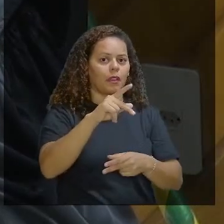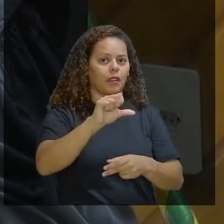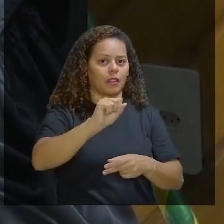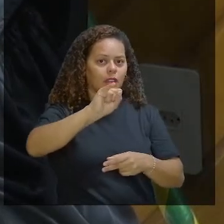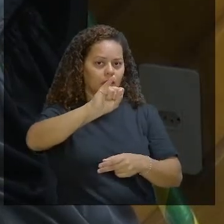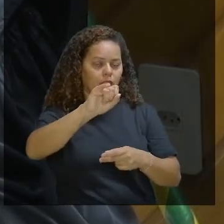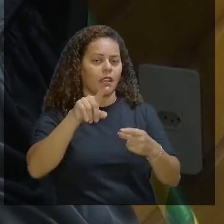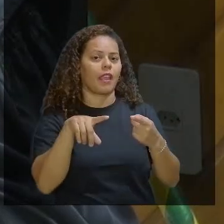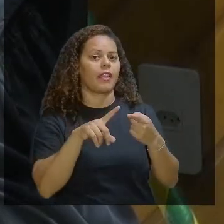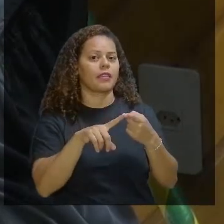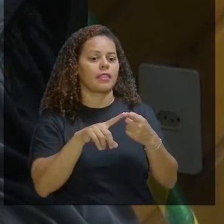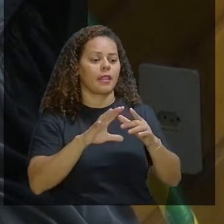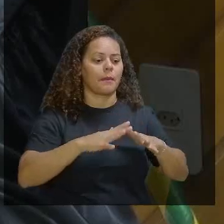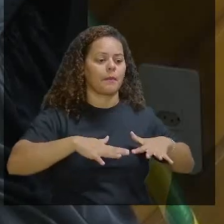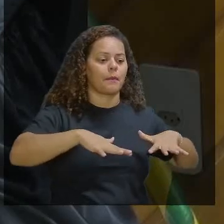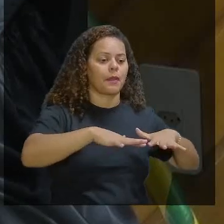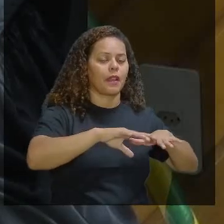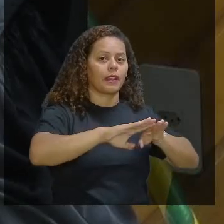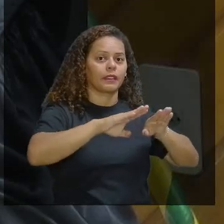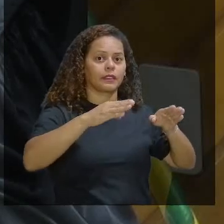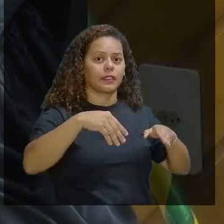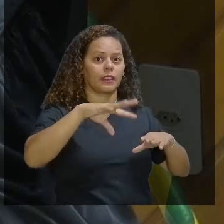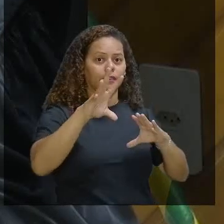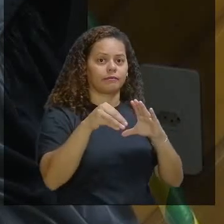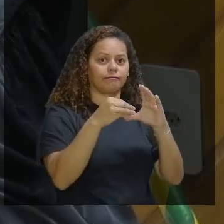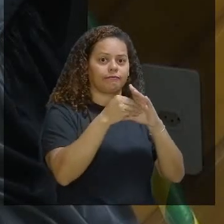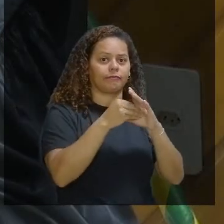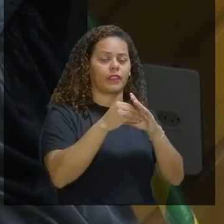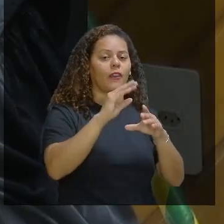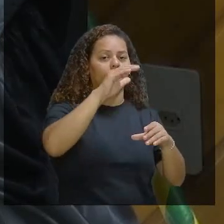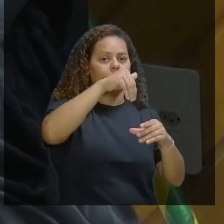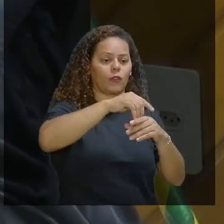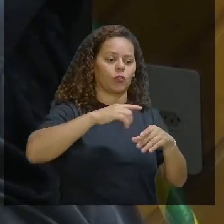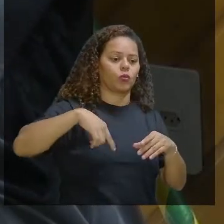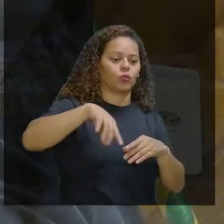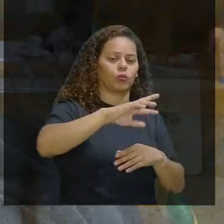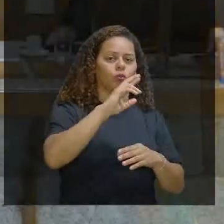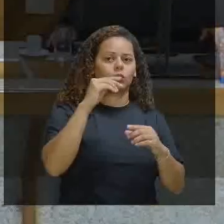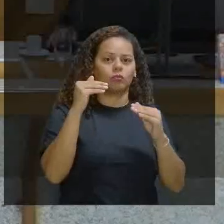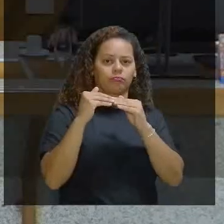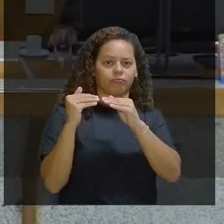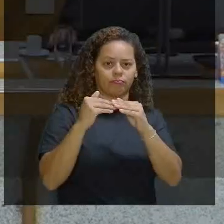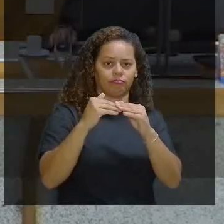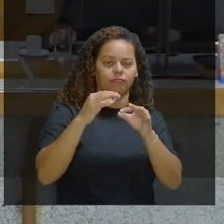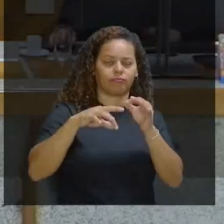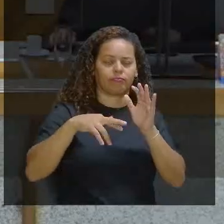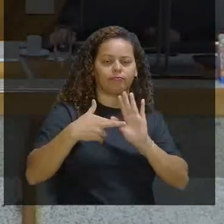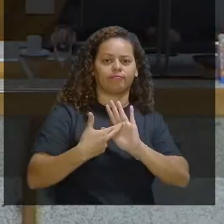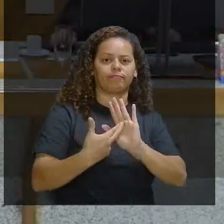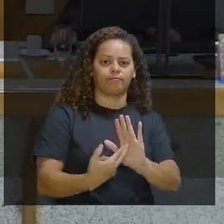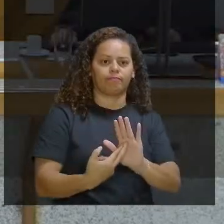PSI, no âmbito do Tribunal Regional Eleitoral do Amapá, nos termos do voto do juiz relator.